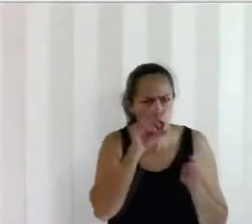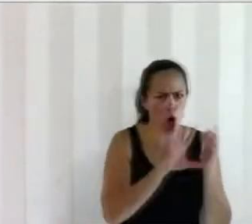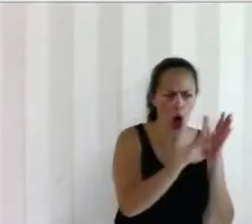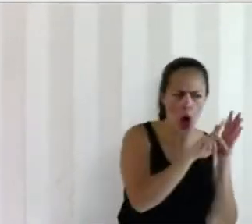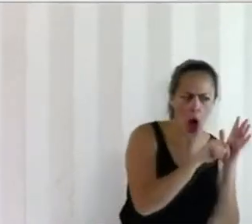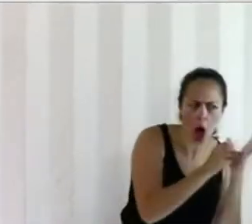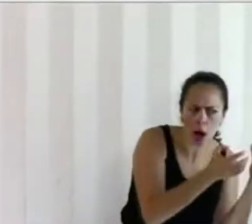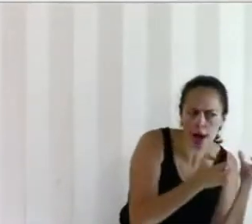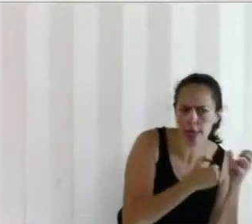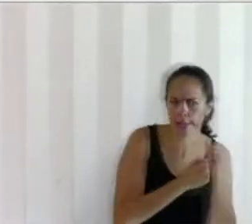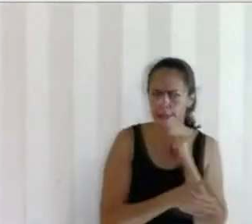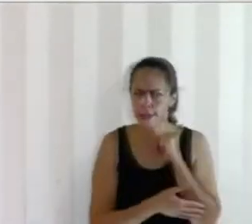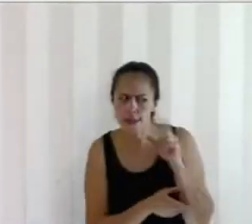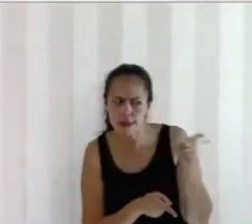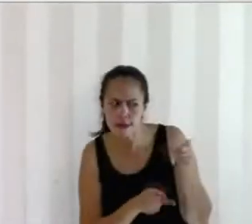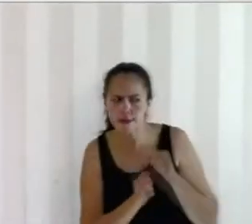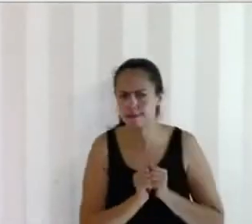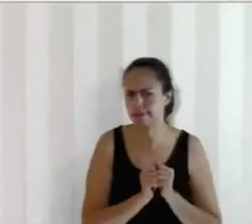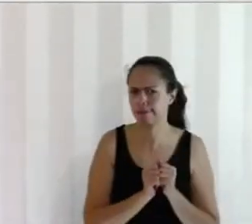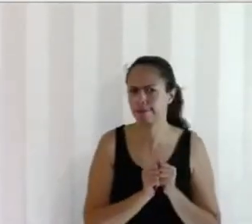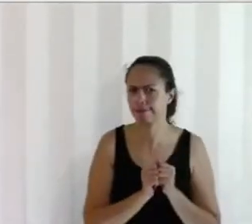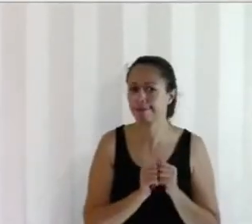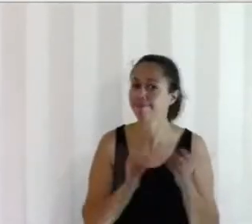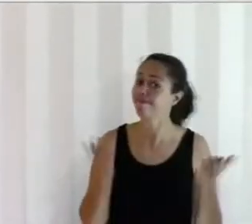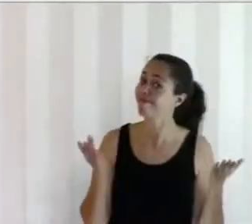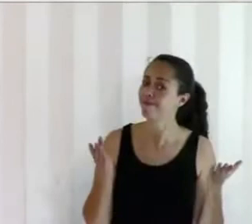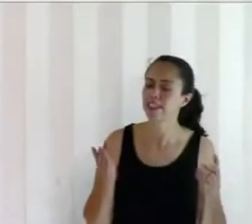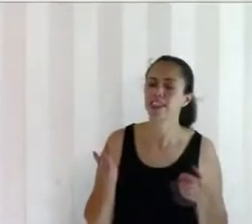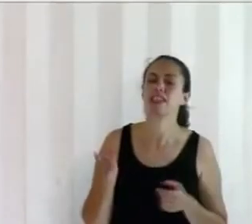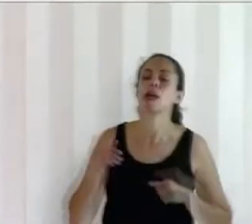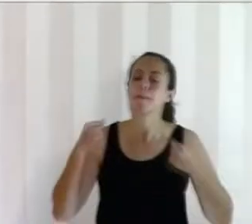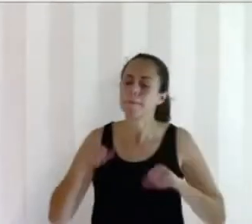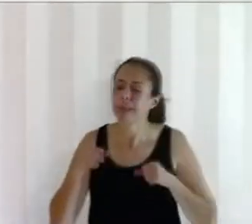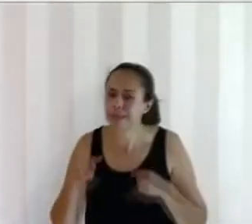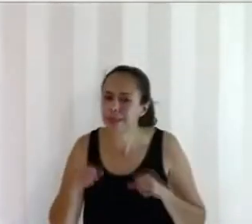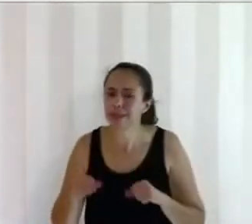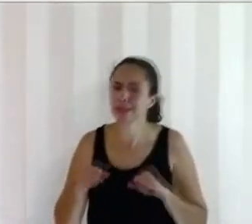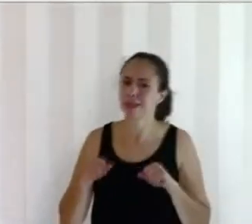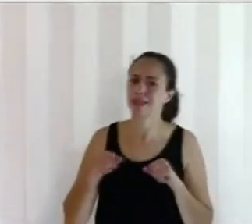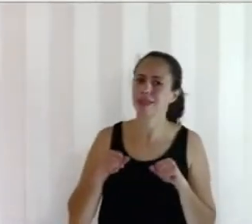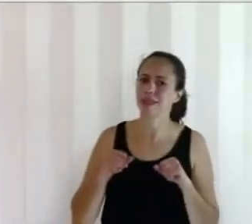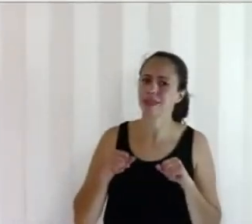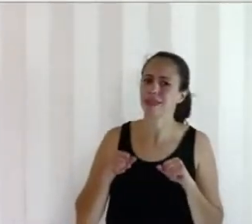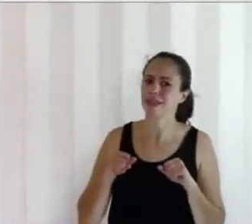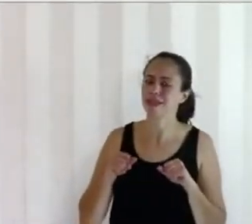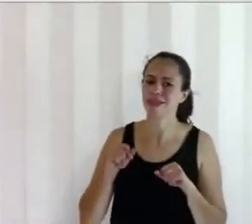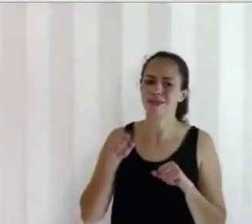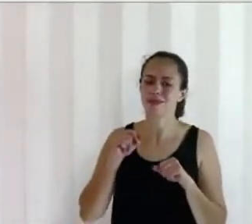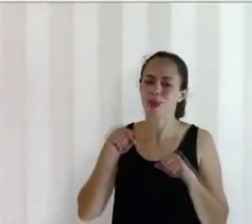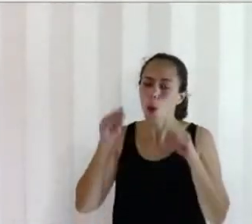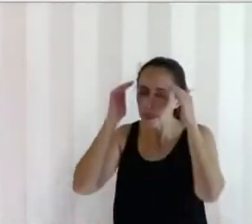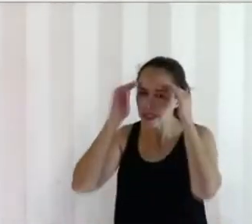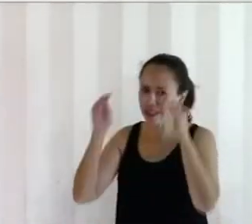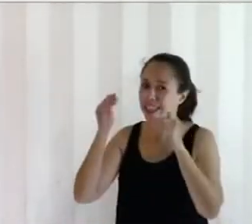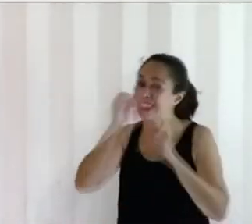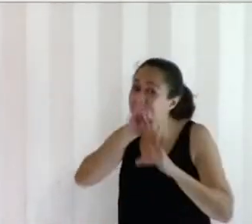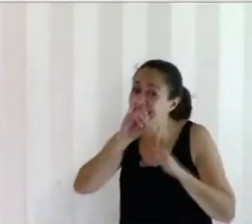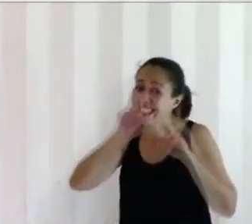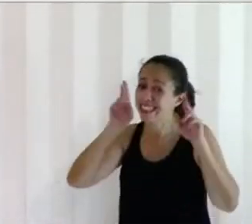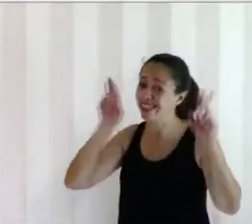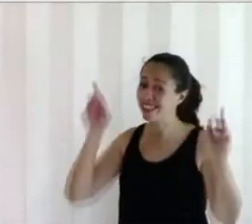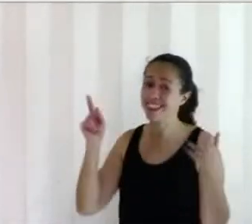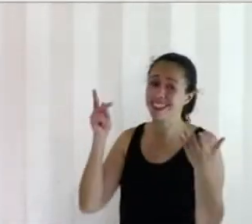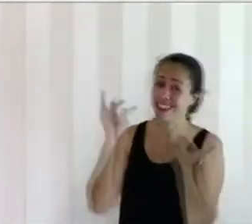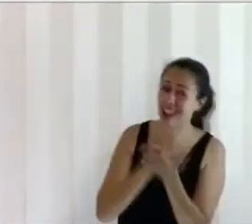sua mãe amam tanto você que eles oram por você, querem ver você bem na vida, mas a sua vida não será boa, será uma oração